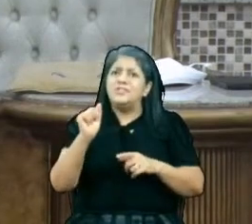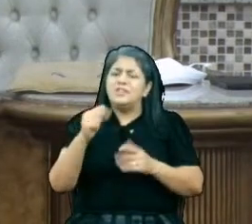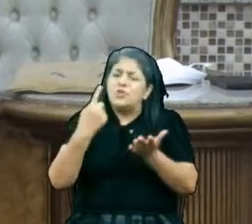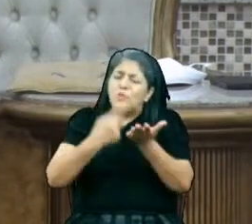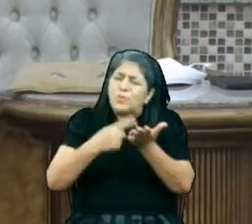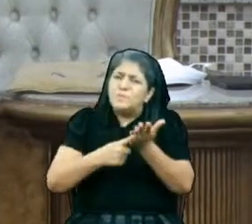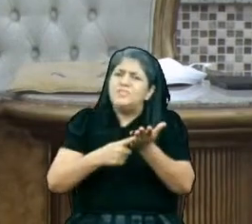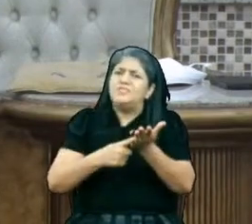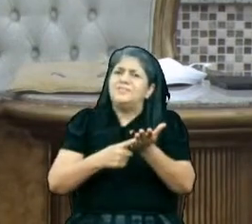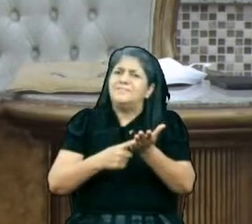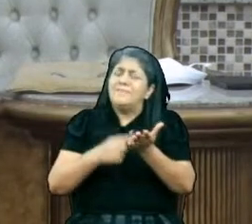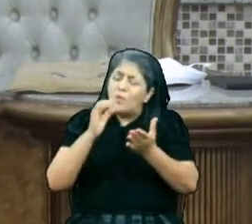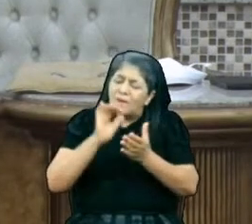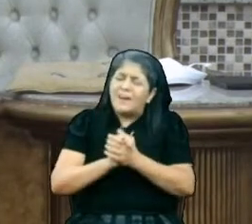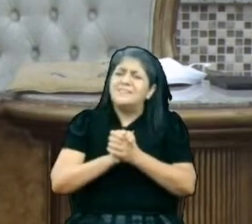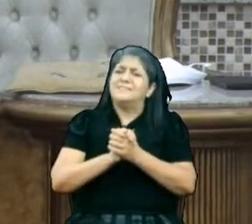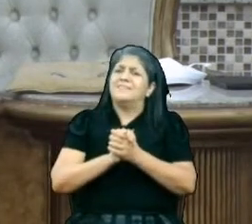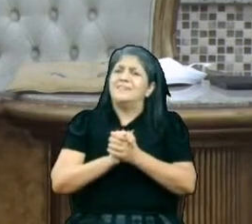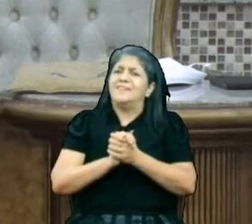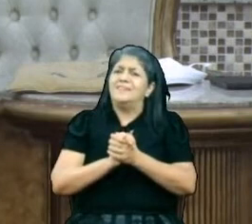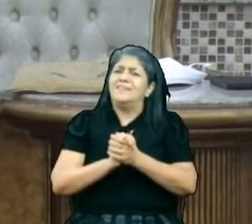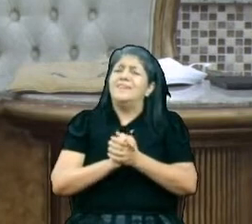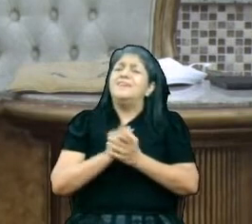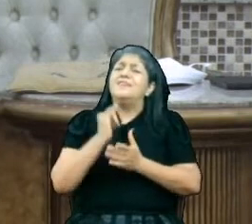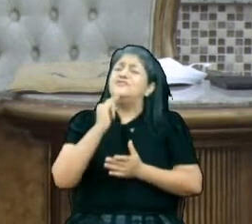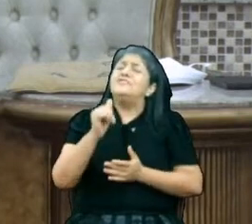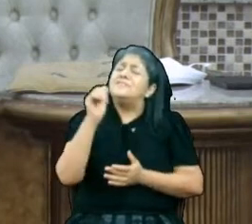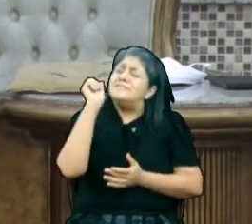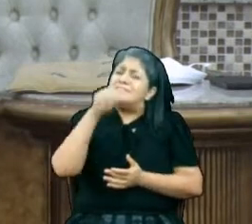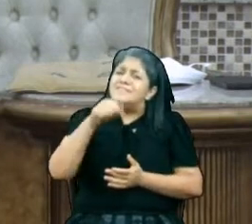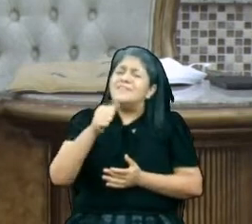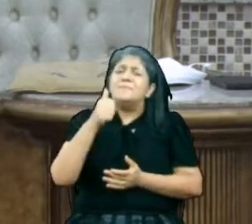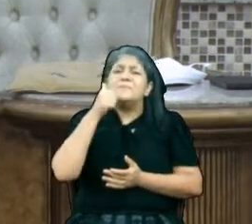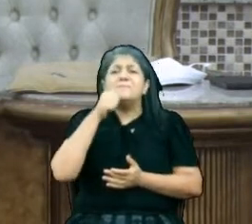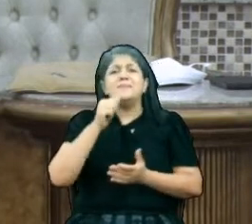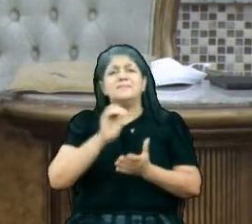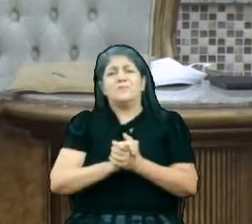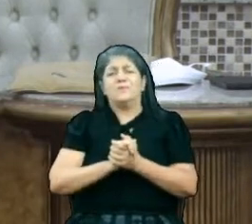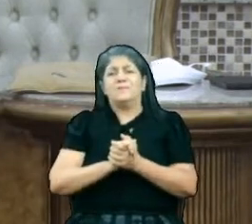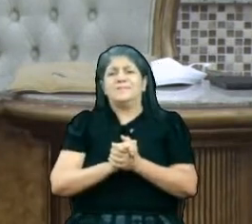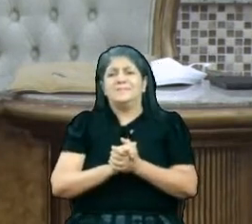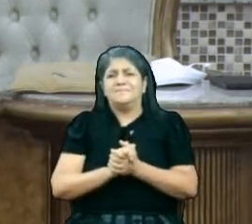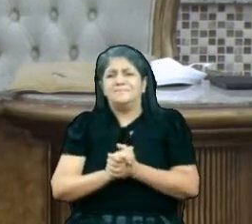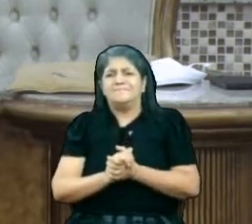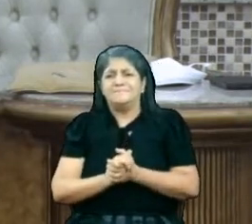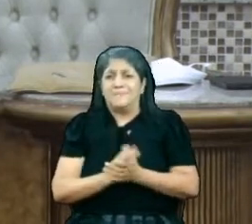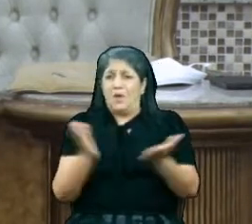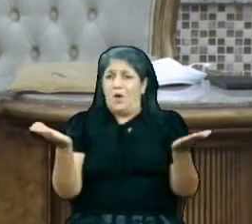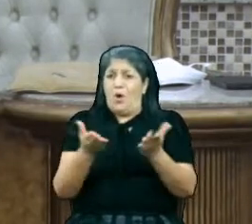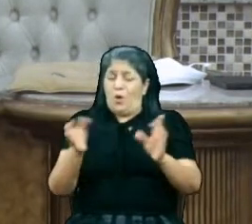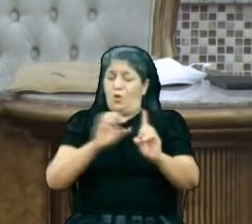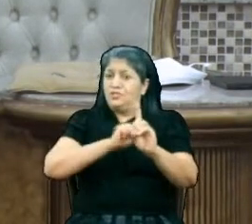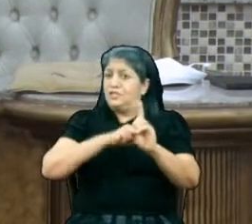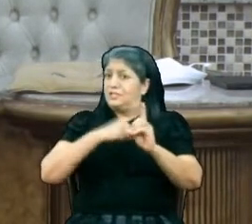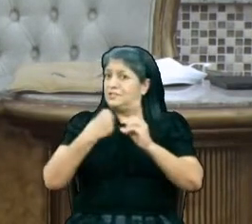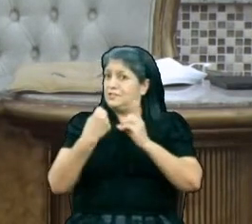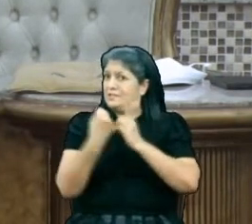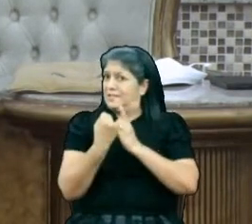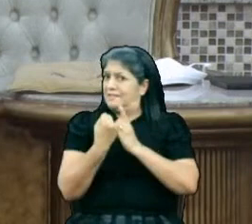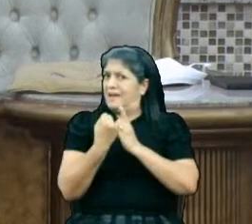fechado vocês sabem que o mundo hoje Essa sociedade moderna Hoje os